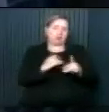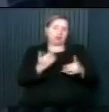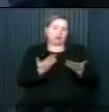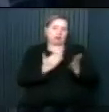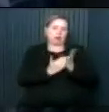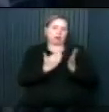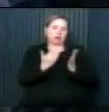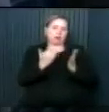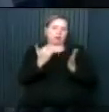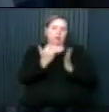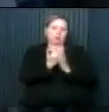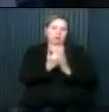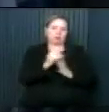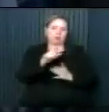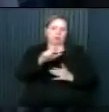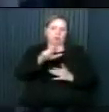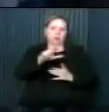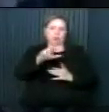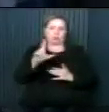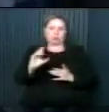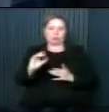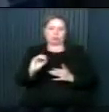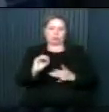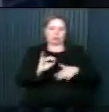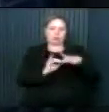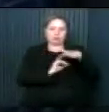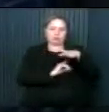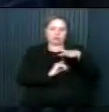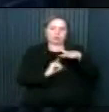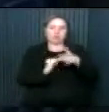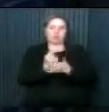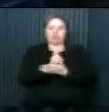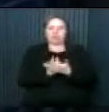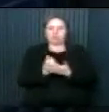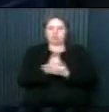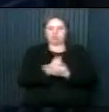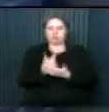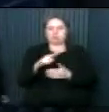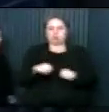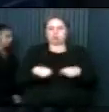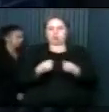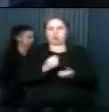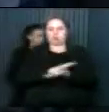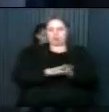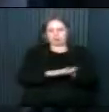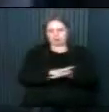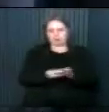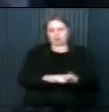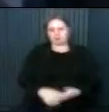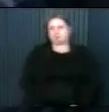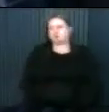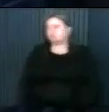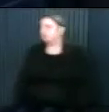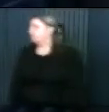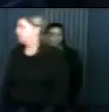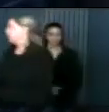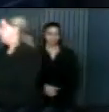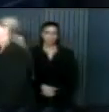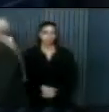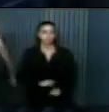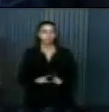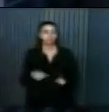consequentemente, suas margens de lucro às instituições financeiras, sem maiores esforços de captação. Mas nós